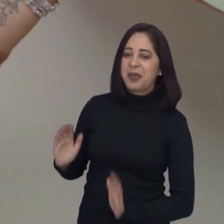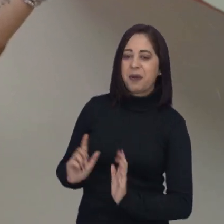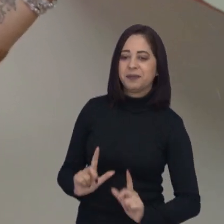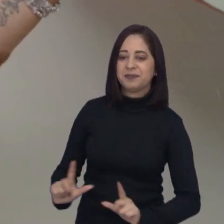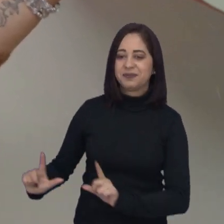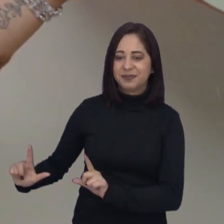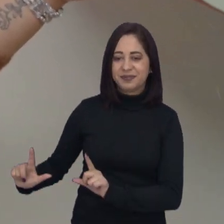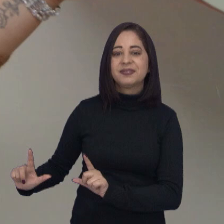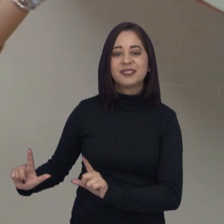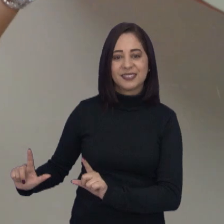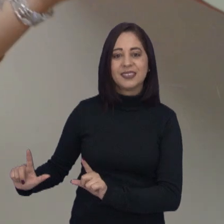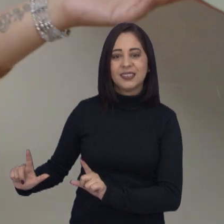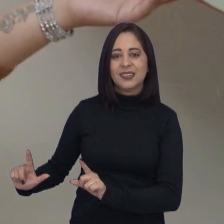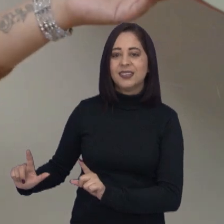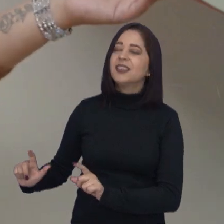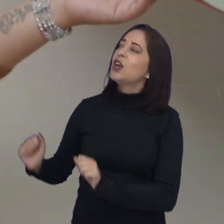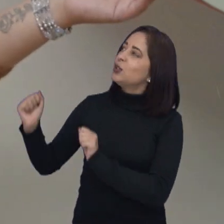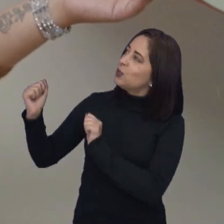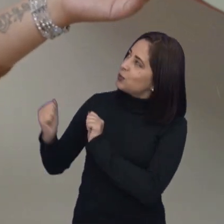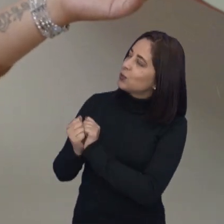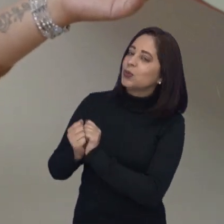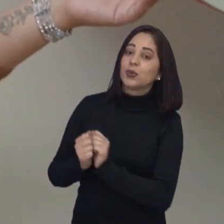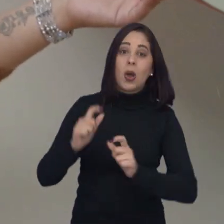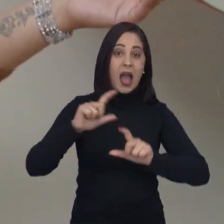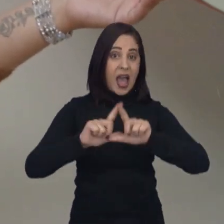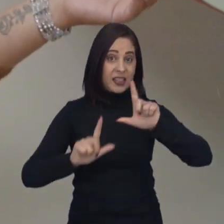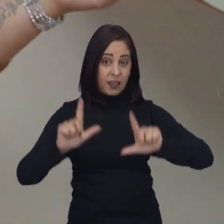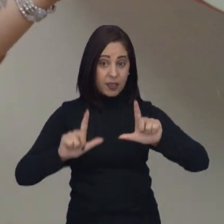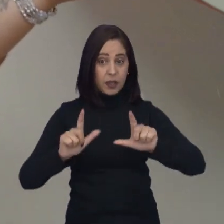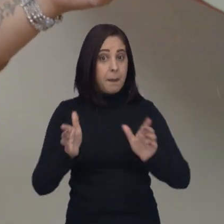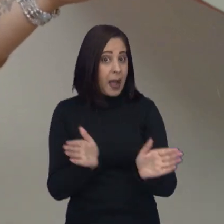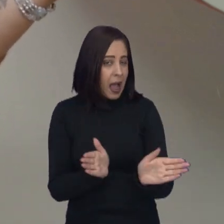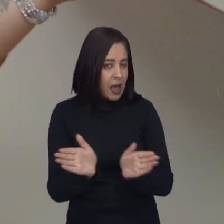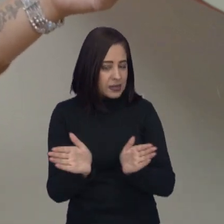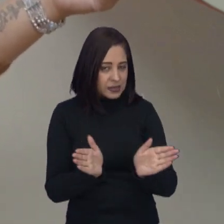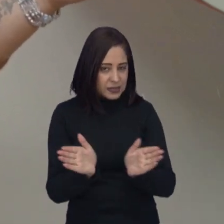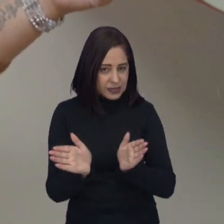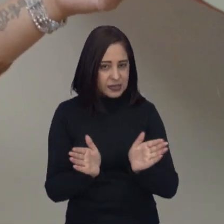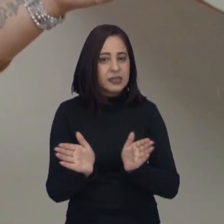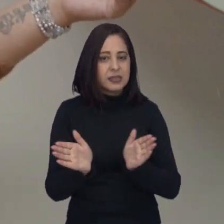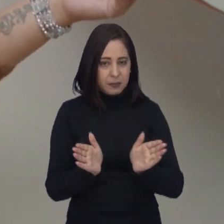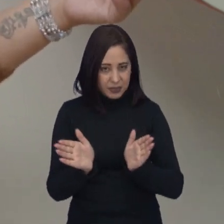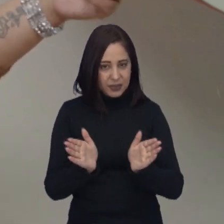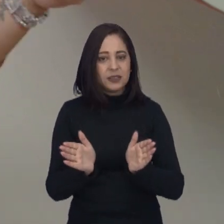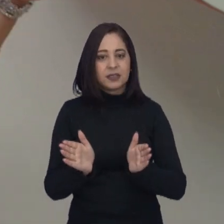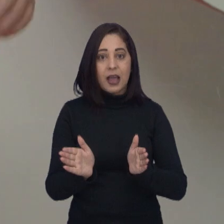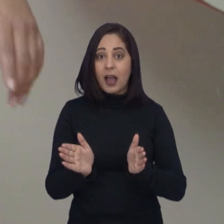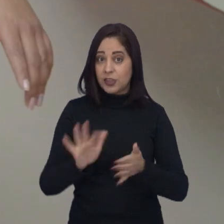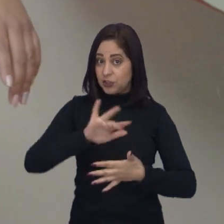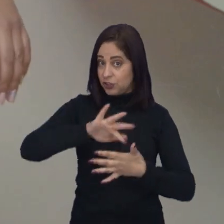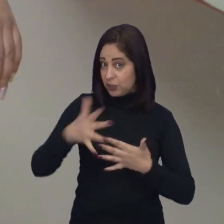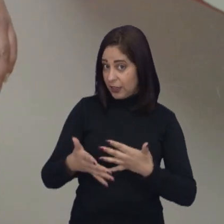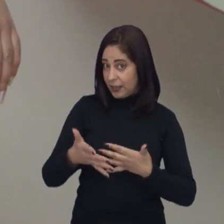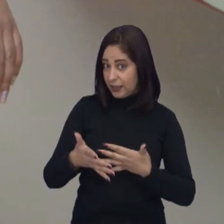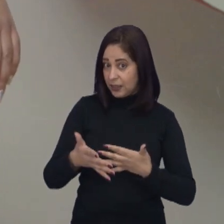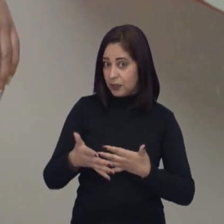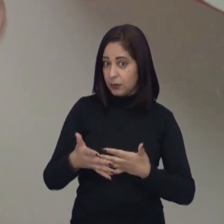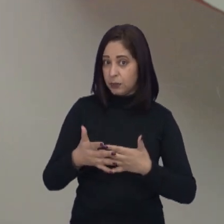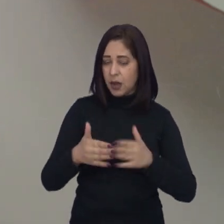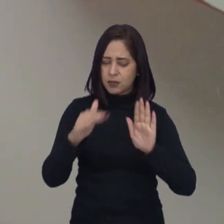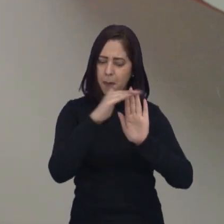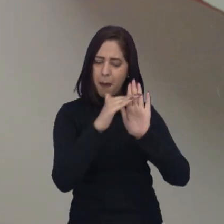em mais esse programa. É importante falar também que a TV Câmara conta com essa acessibilidade em toda a